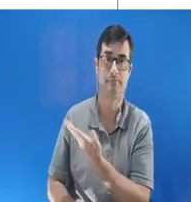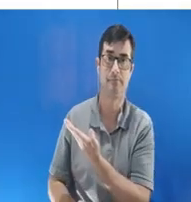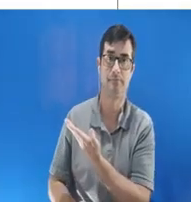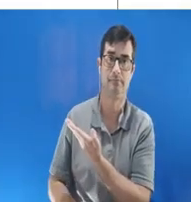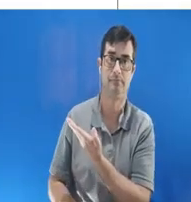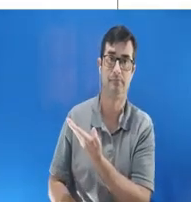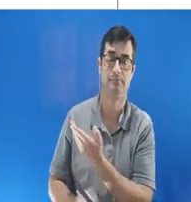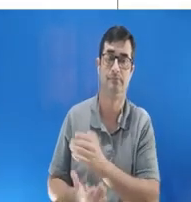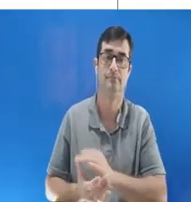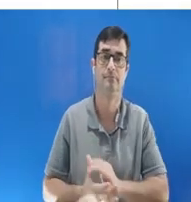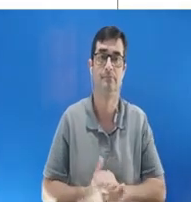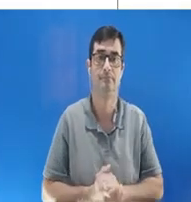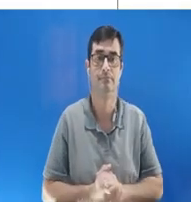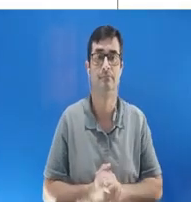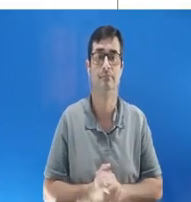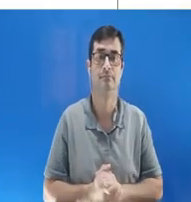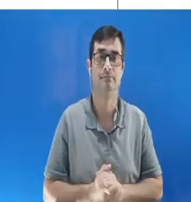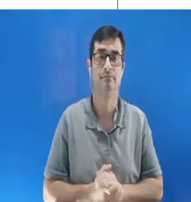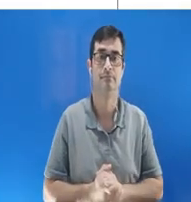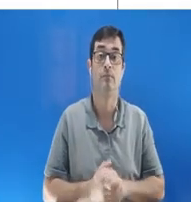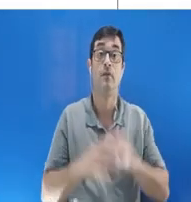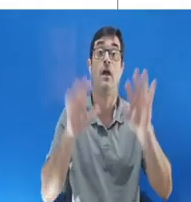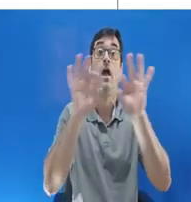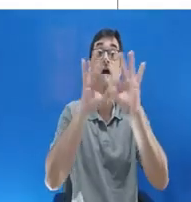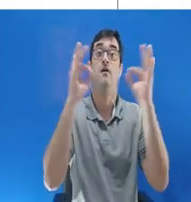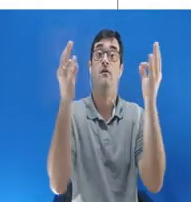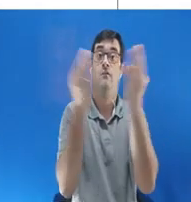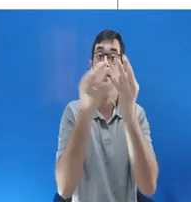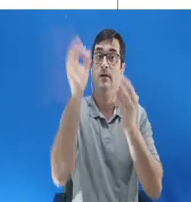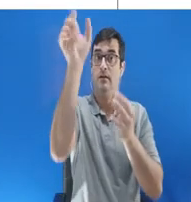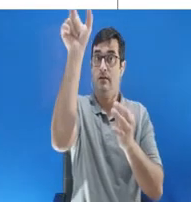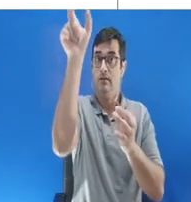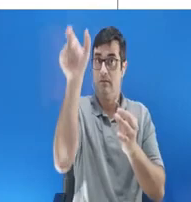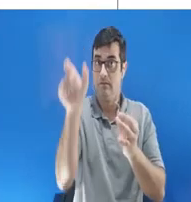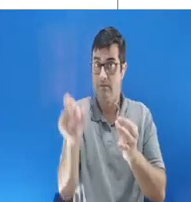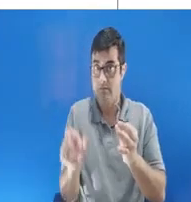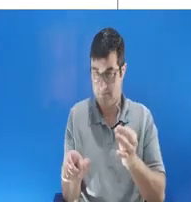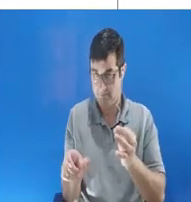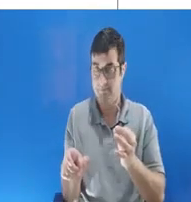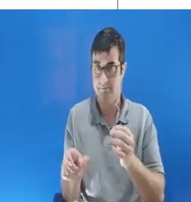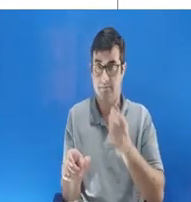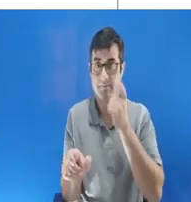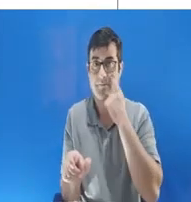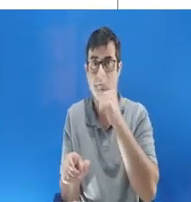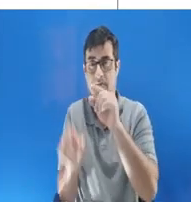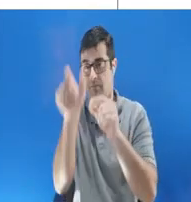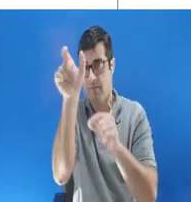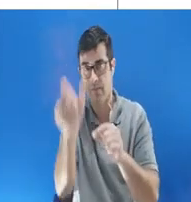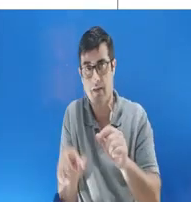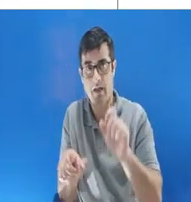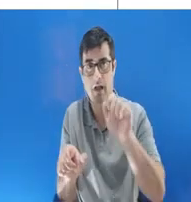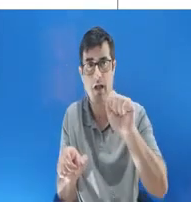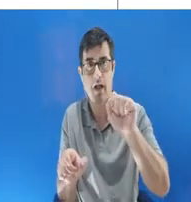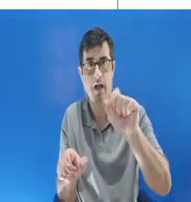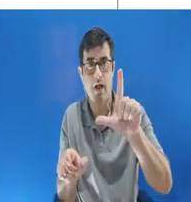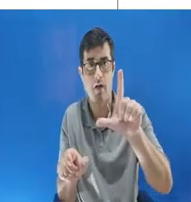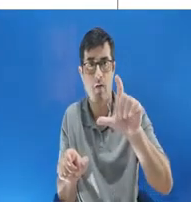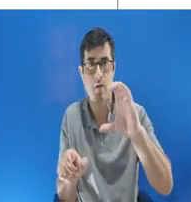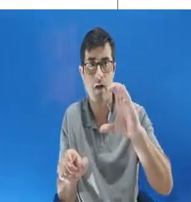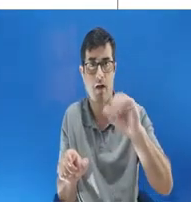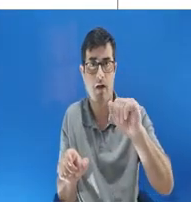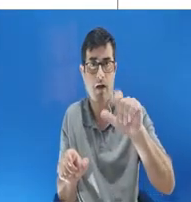das famílias, né, da tabela periódica, ou as linhas verticais. Então vamos pegar aqui a família dos metais